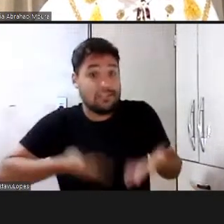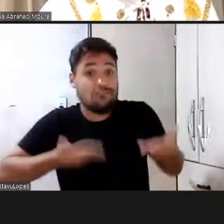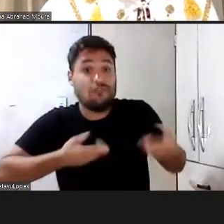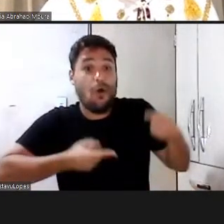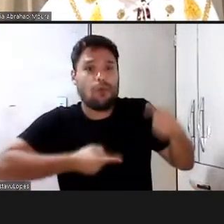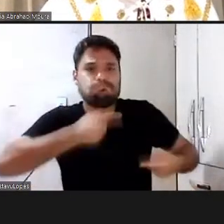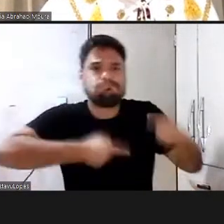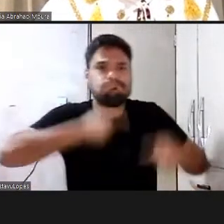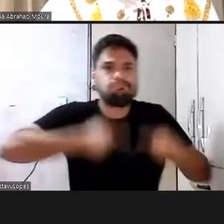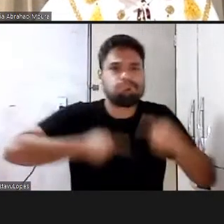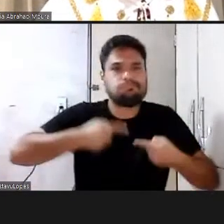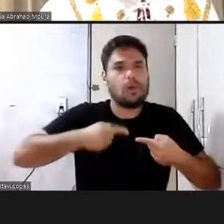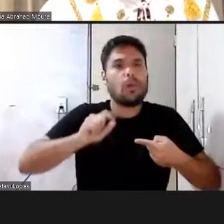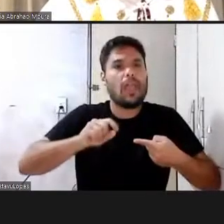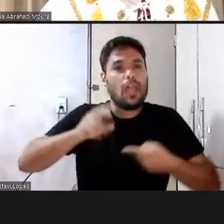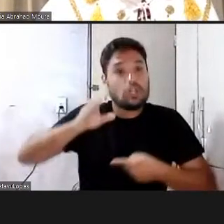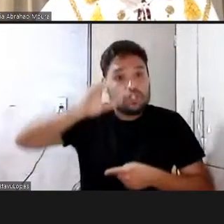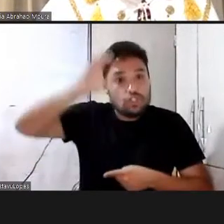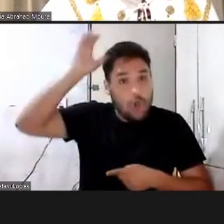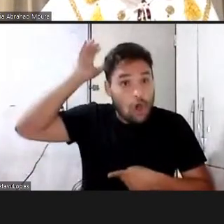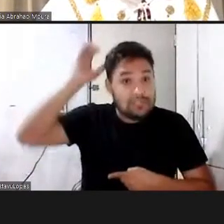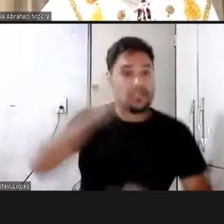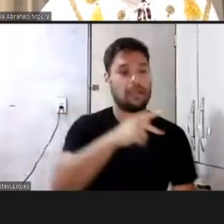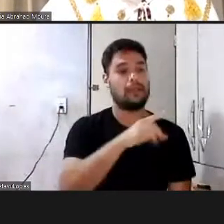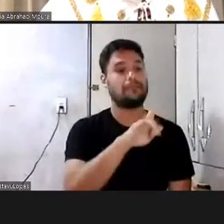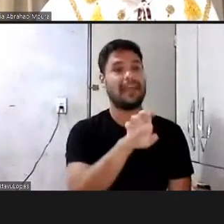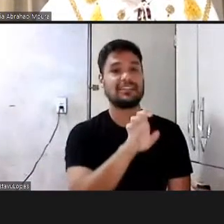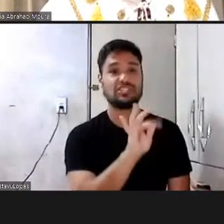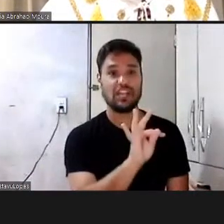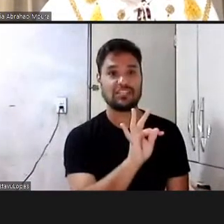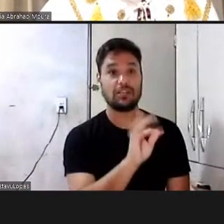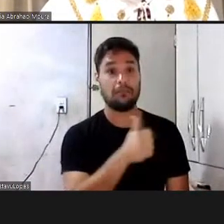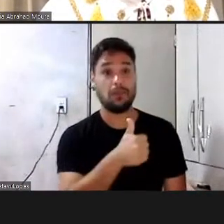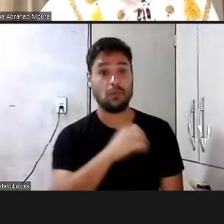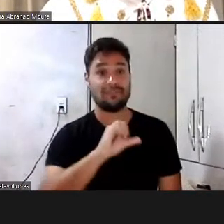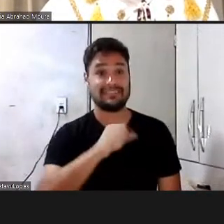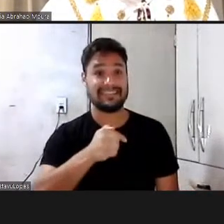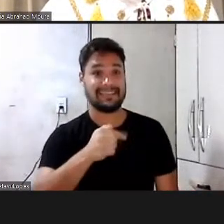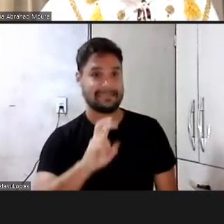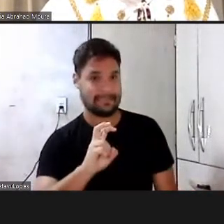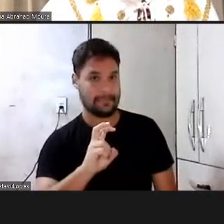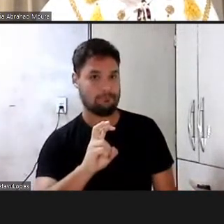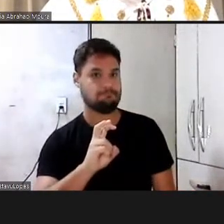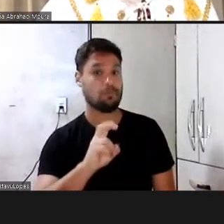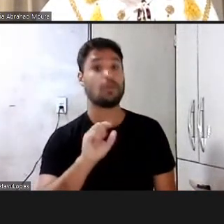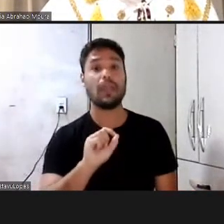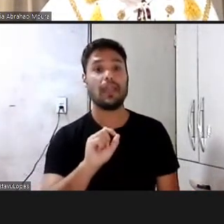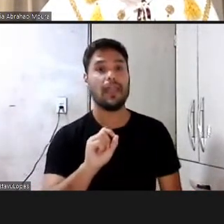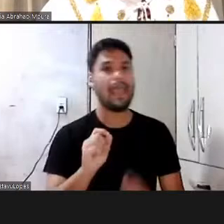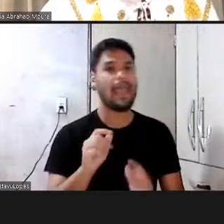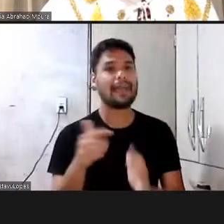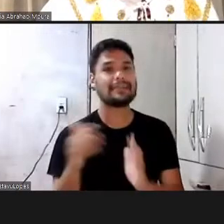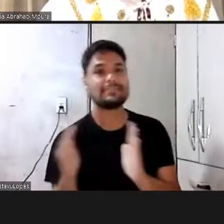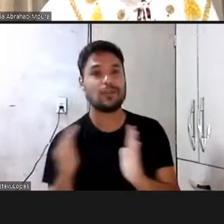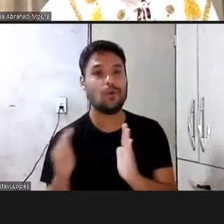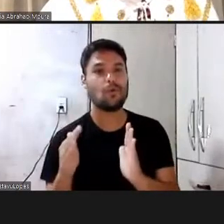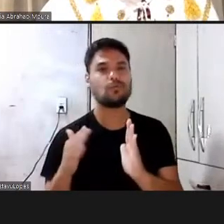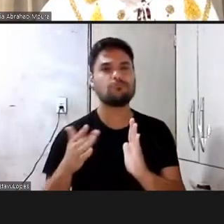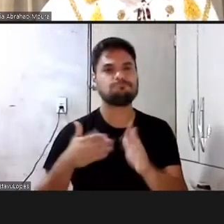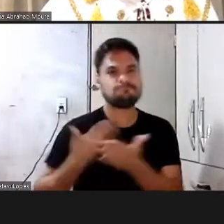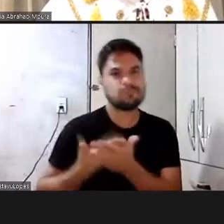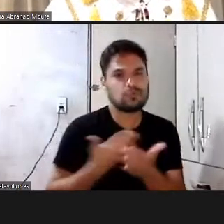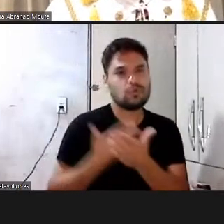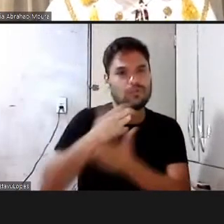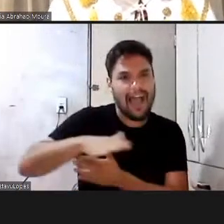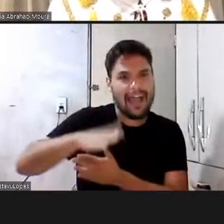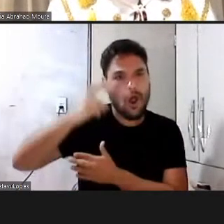Noam Chomsky e Jean Piaget, em 1975. Era a chamada Segunda Revolução Cognitiva, que fundou